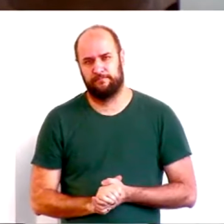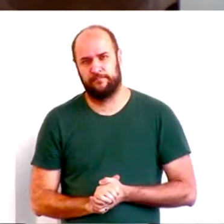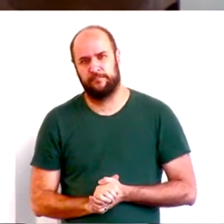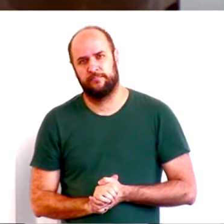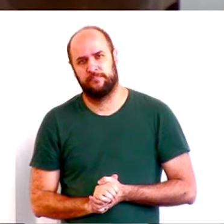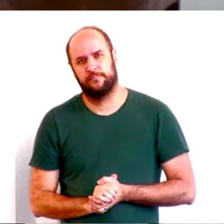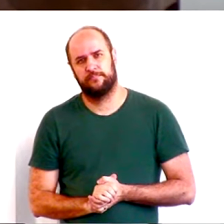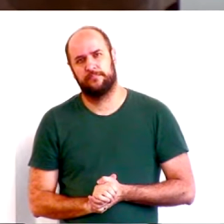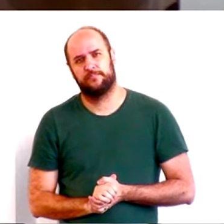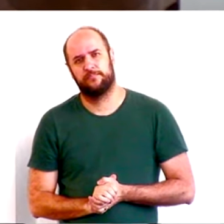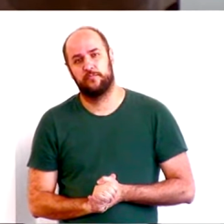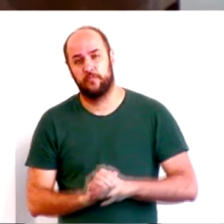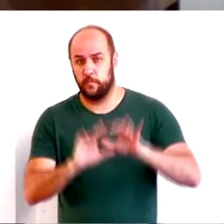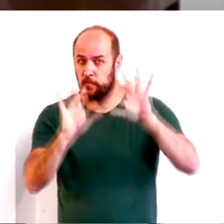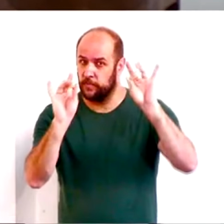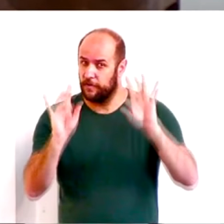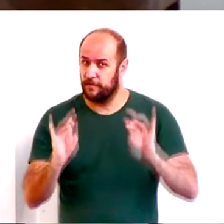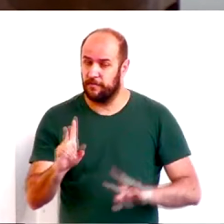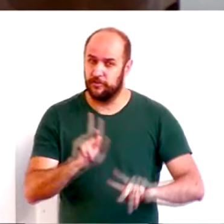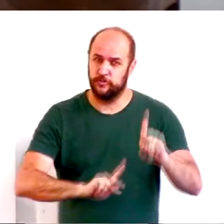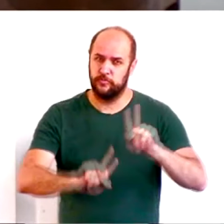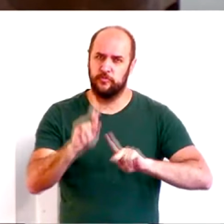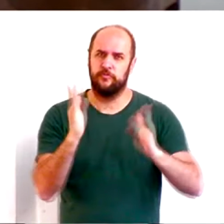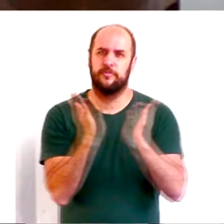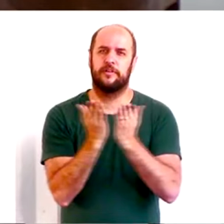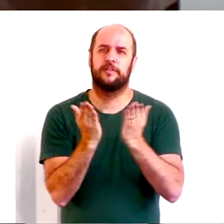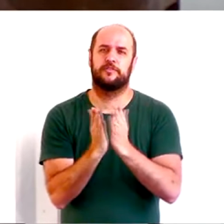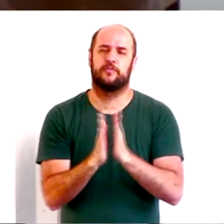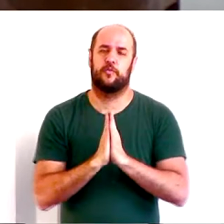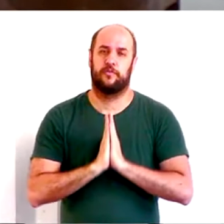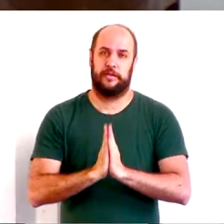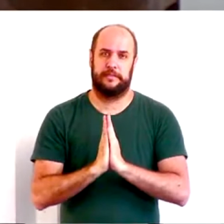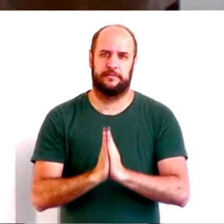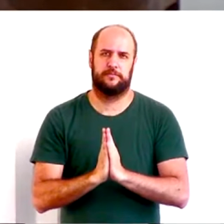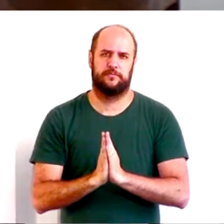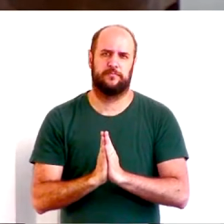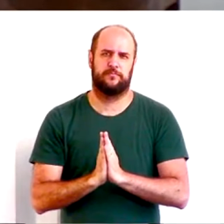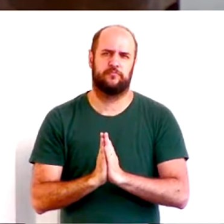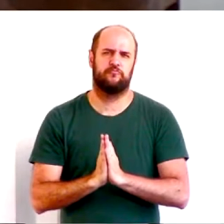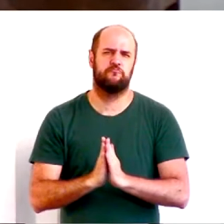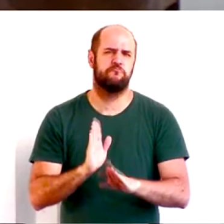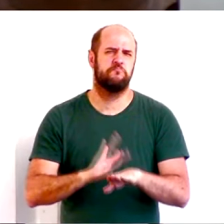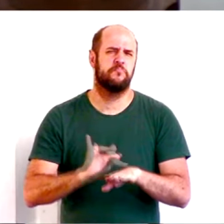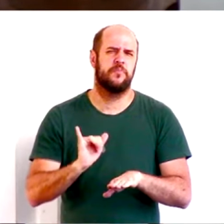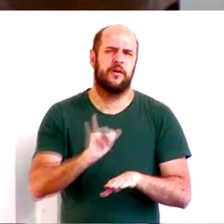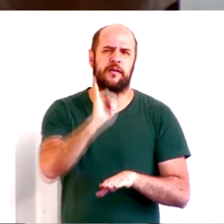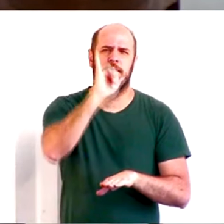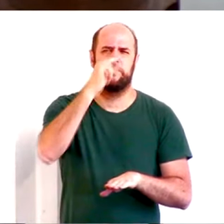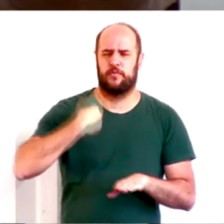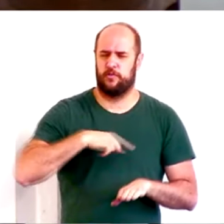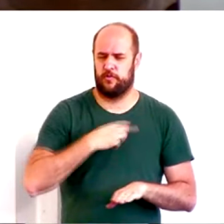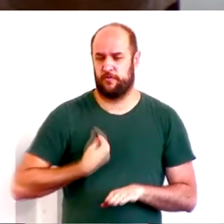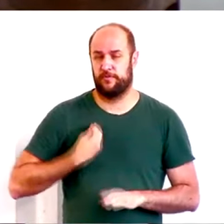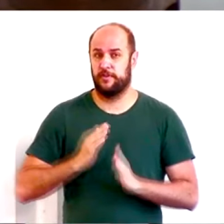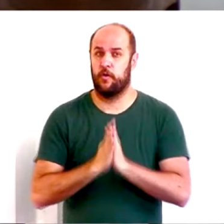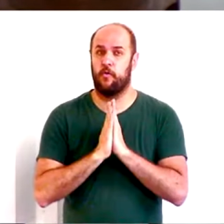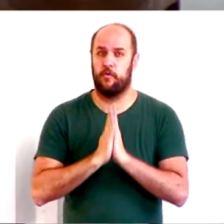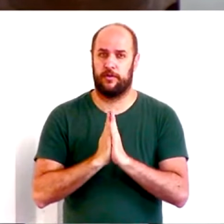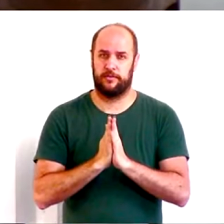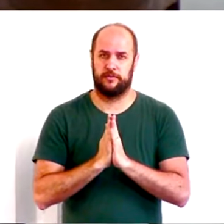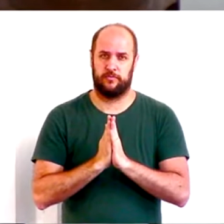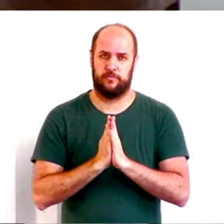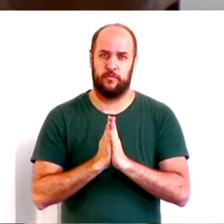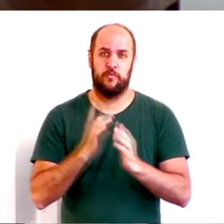um dos grandes privilégios do Povo Cristão é a oração um dos maiores privilégios que nós temos porque a oração